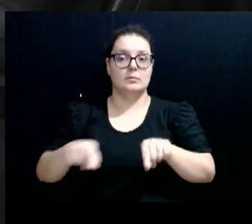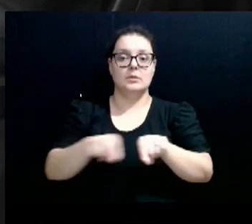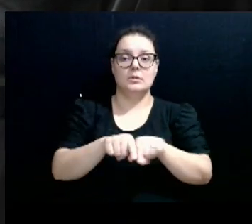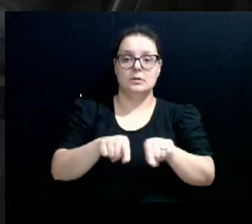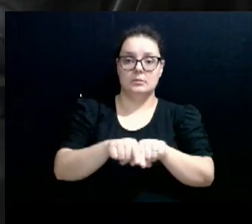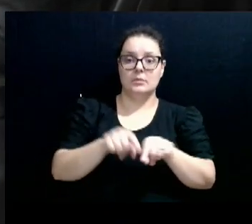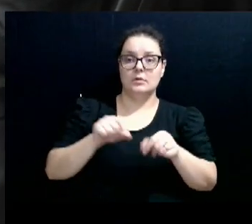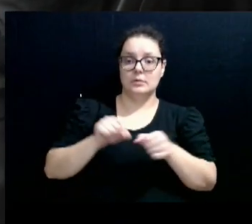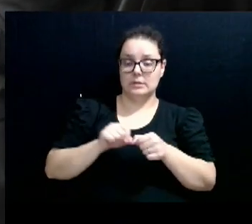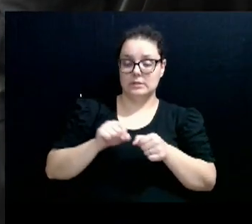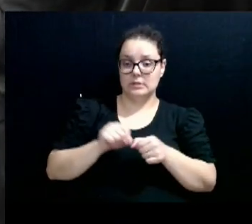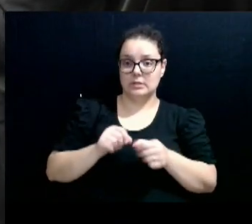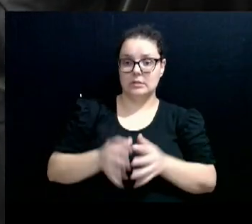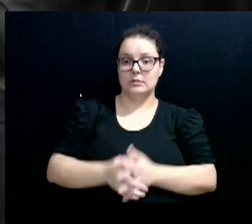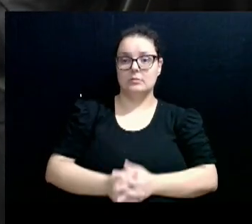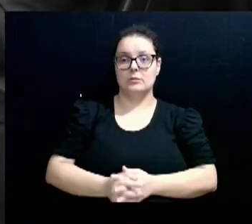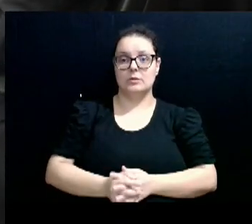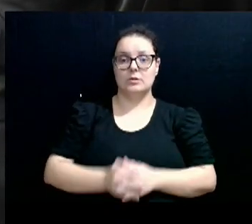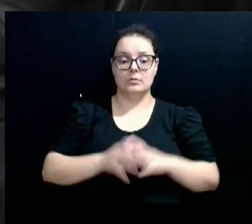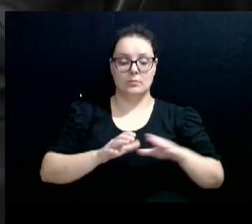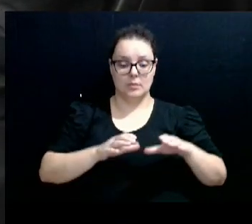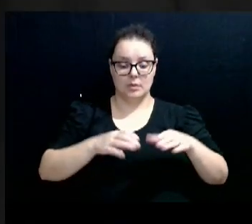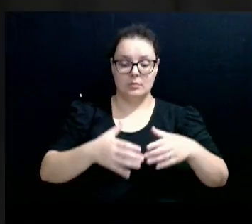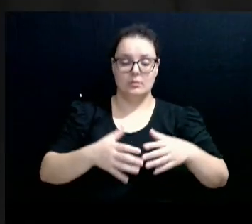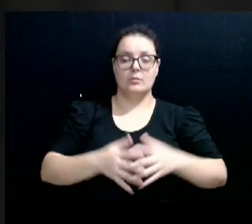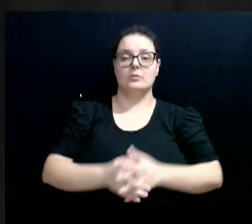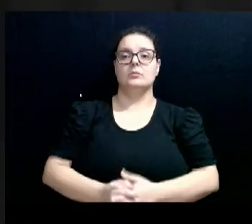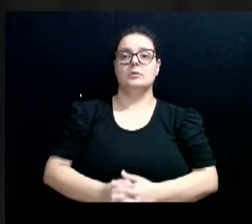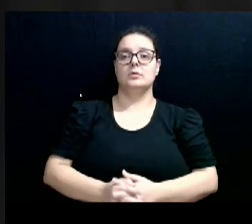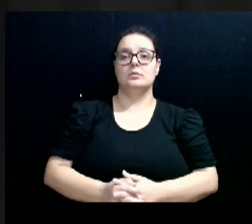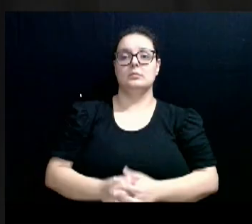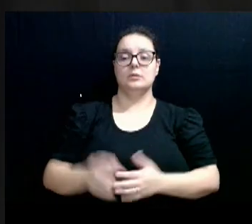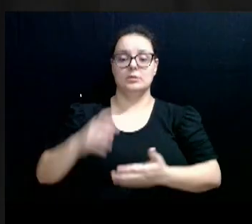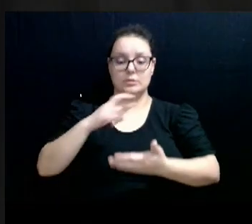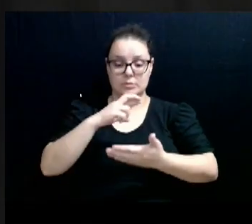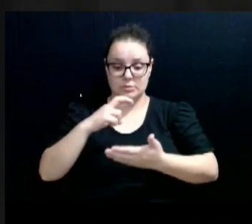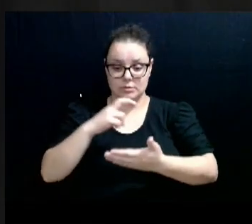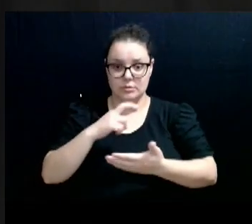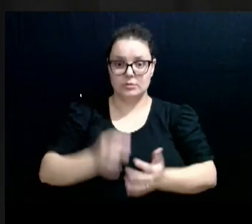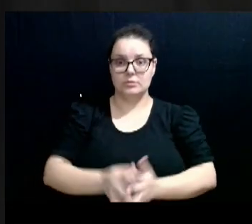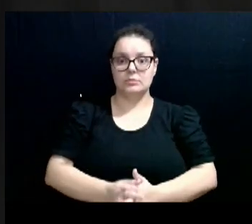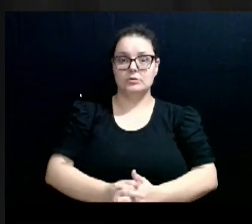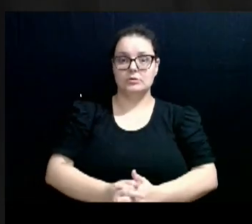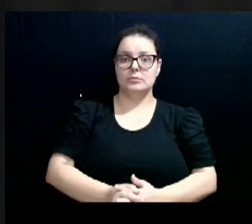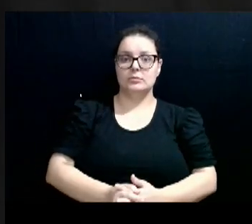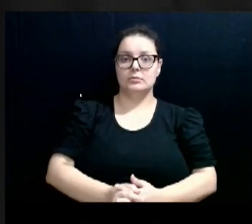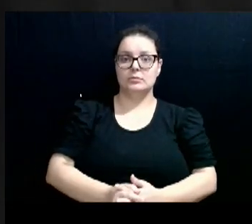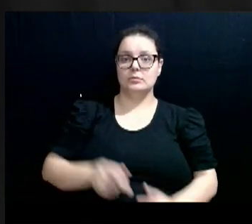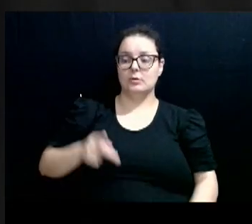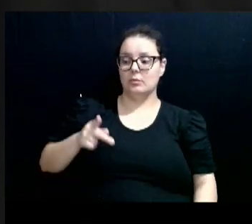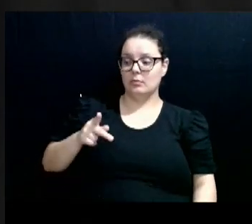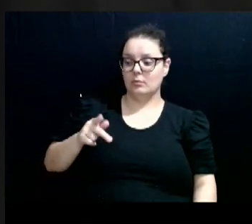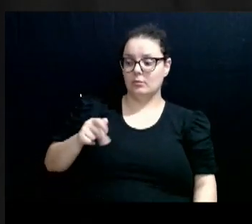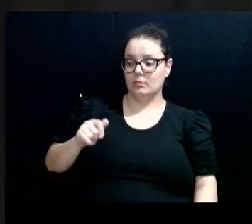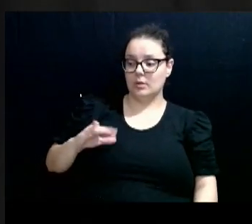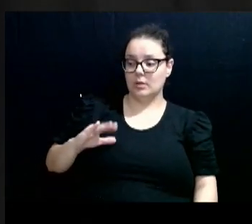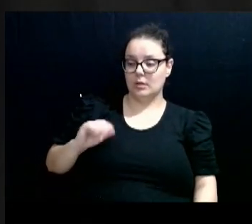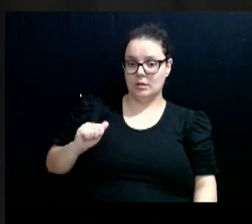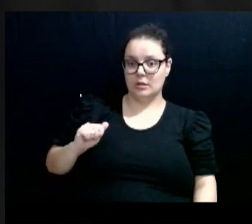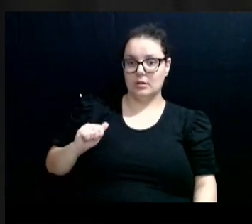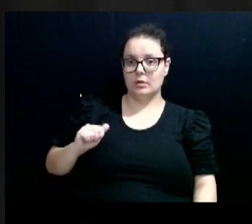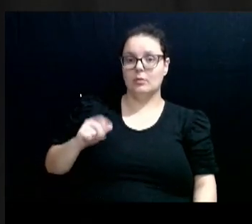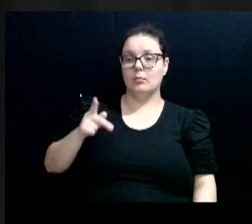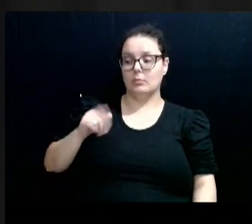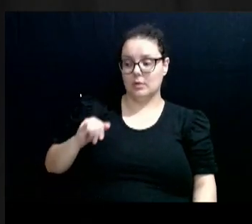uma comissão de investigação sobre o PAI, que o PAI Serviços